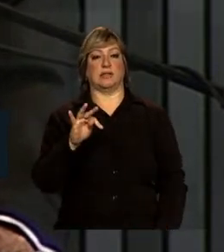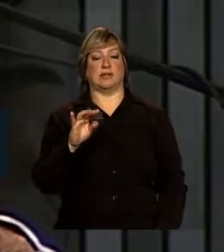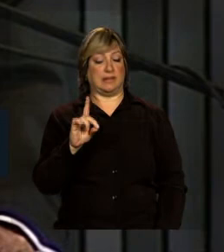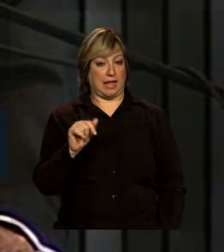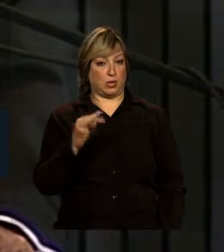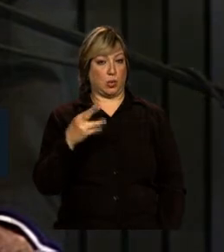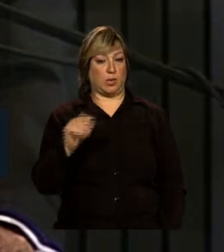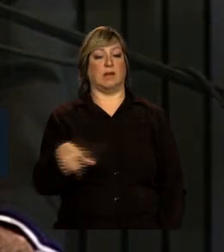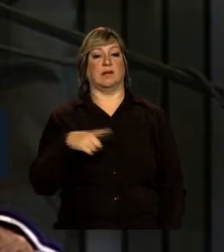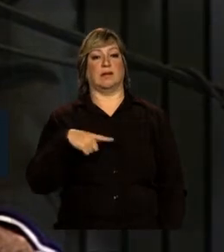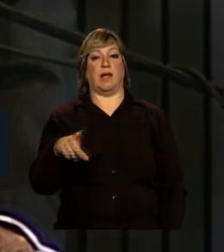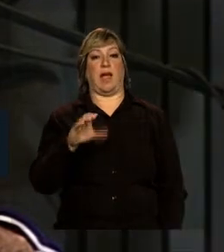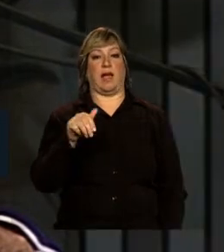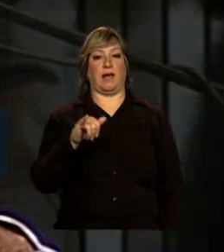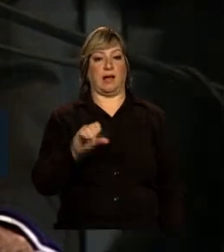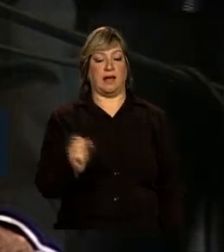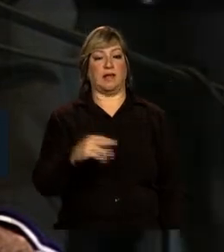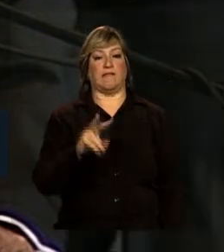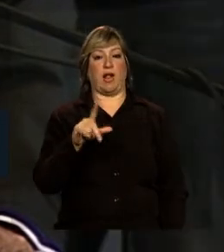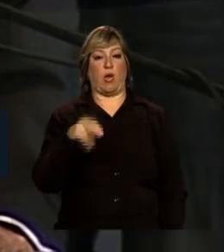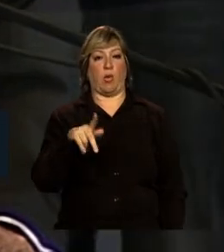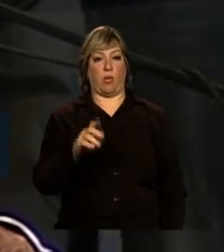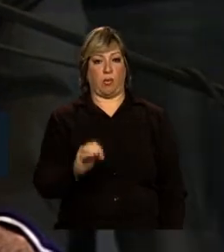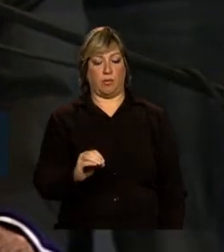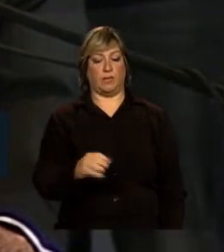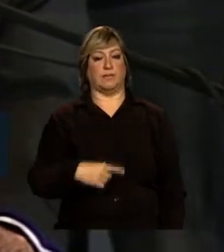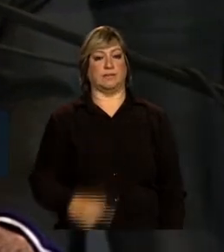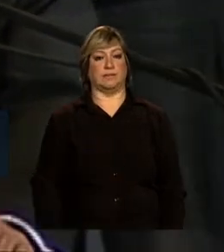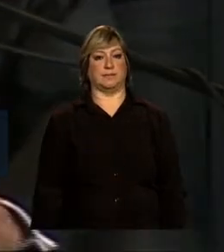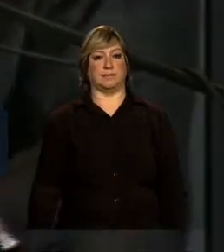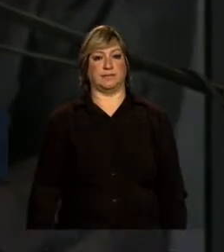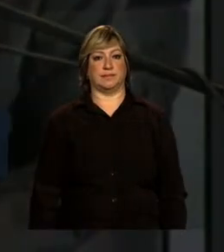da Humanidade do Cais do Valongo. O Cais do Valongo...